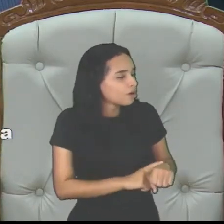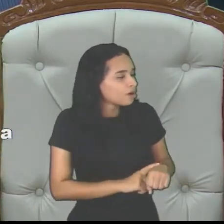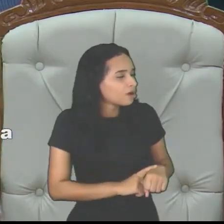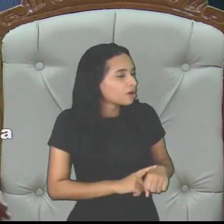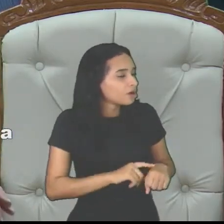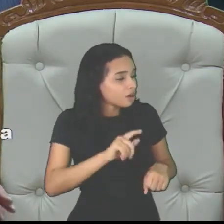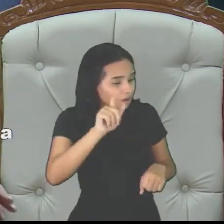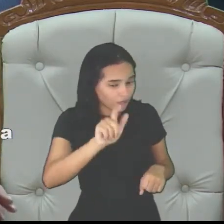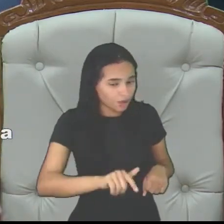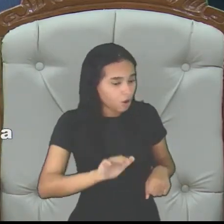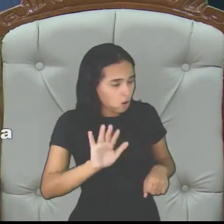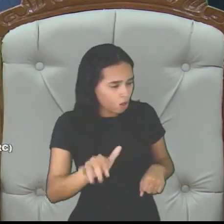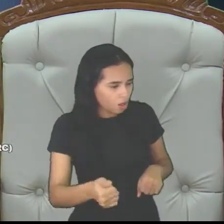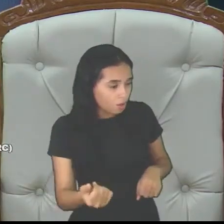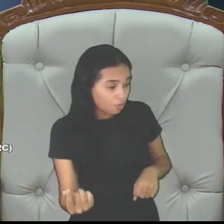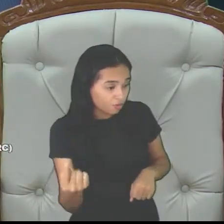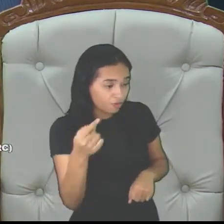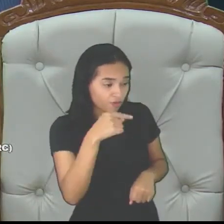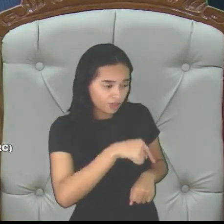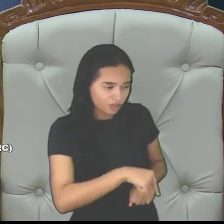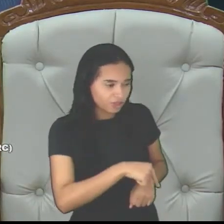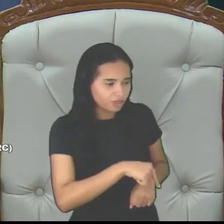vir o ladrão,